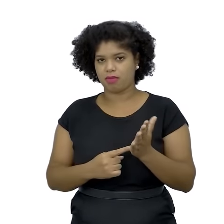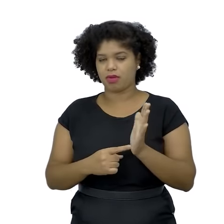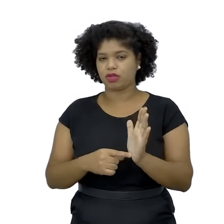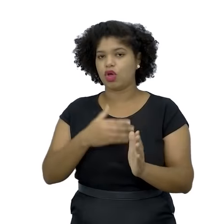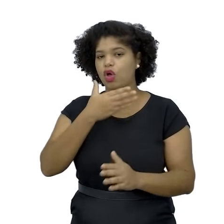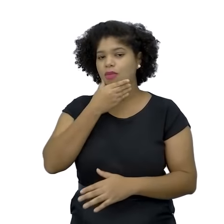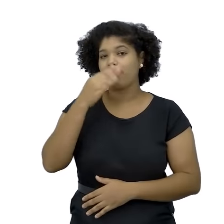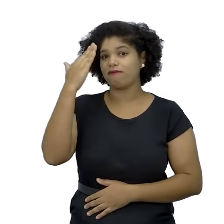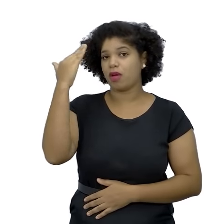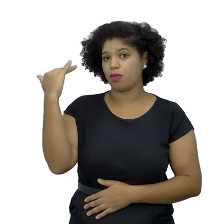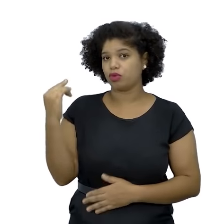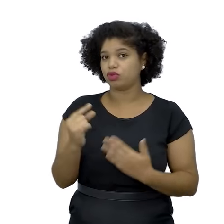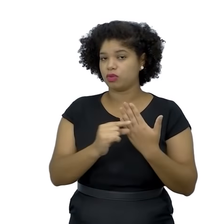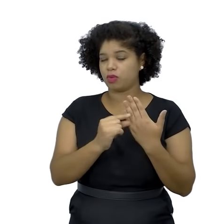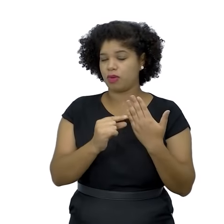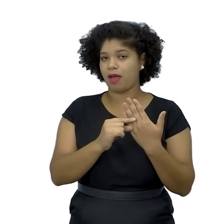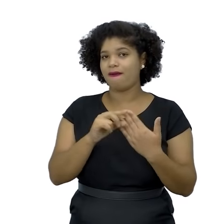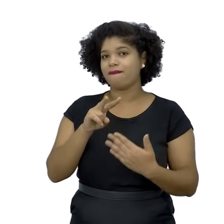Vernon.